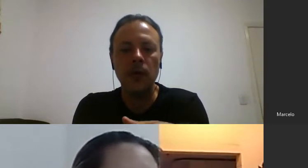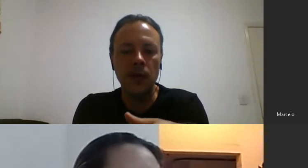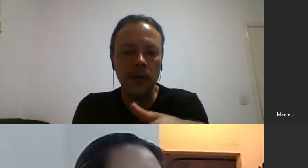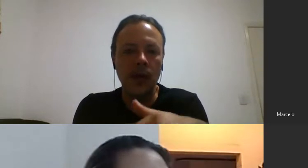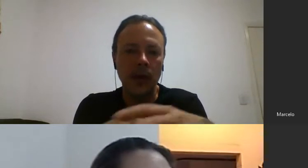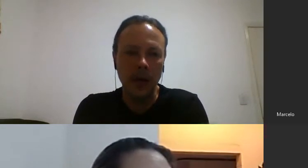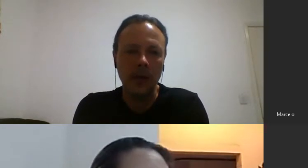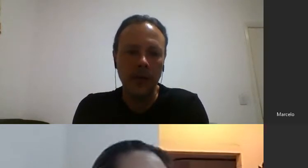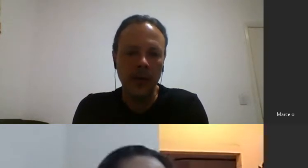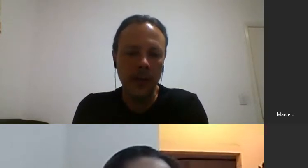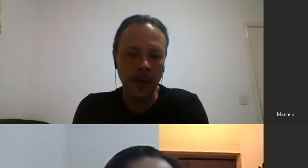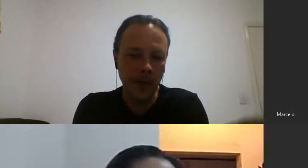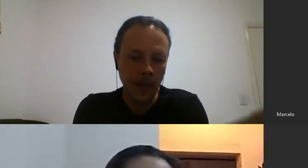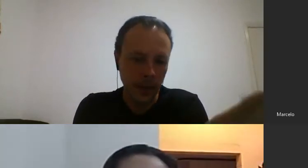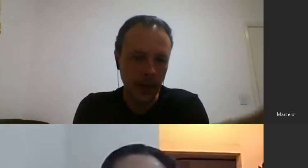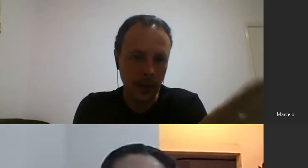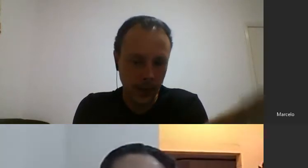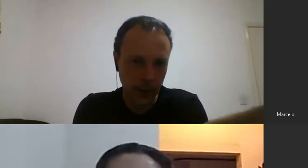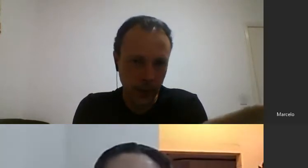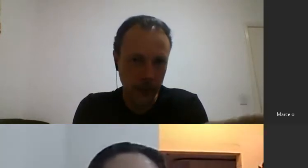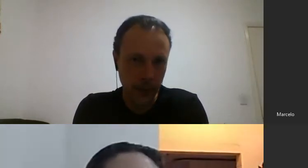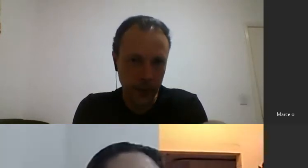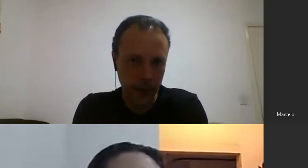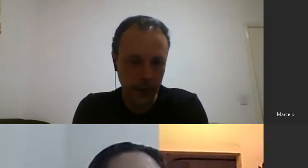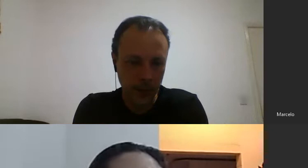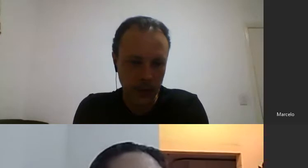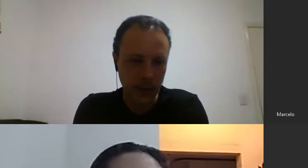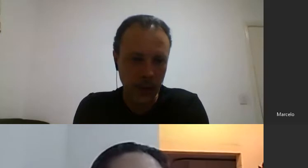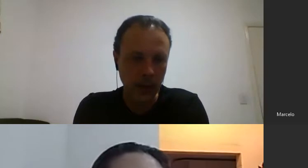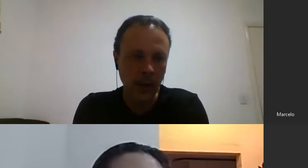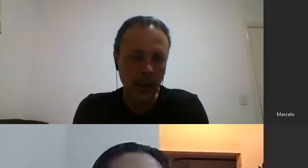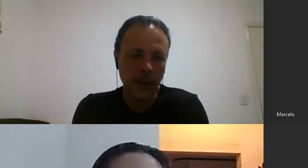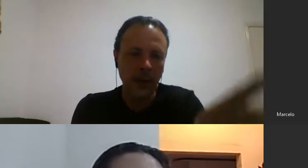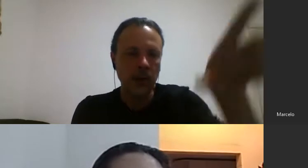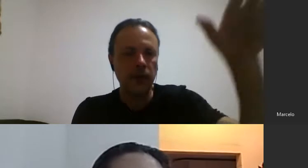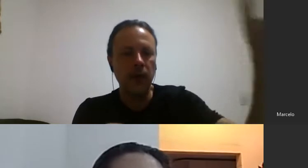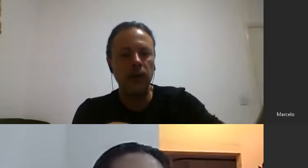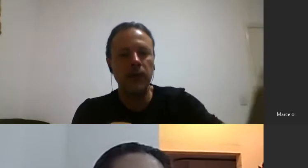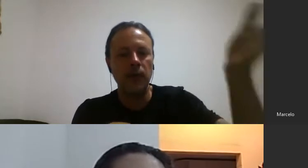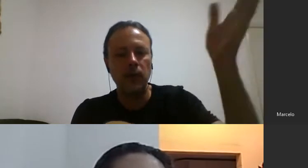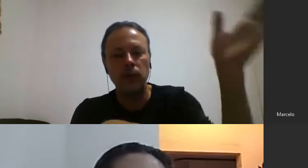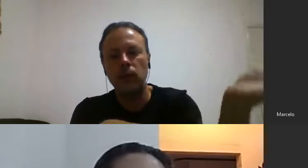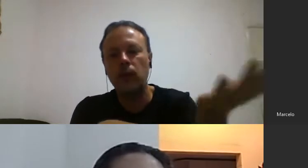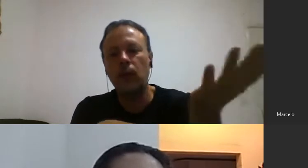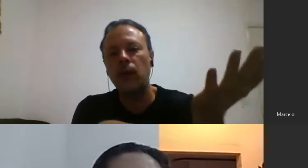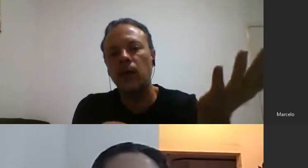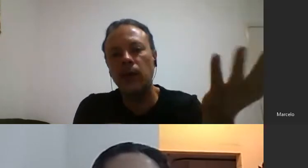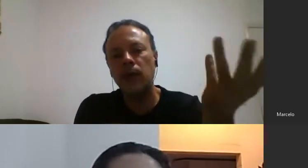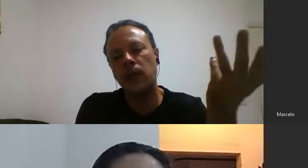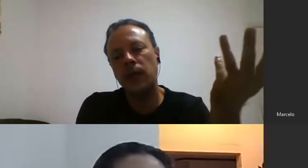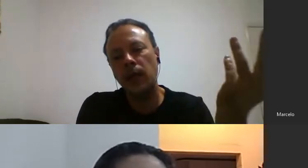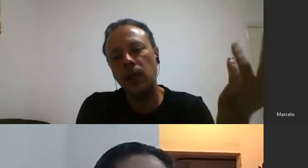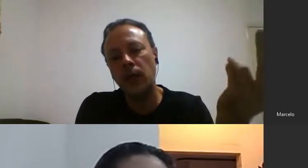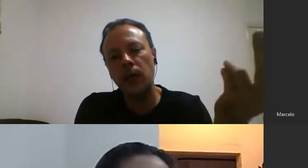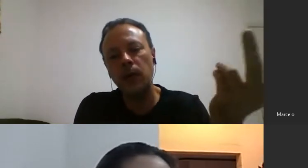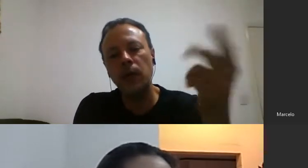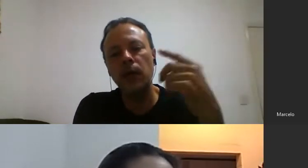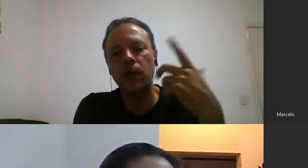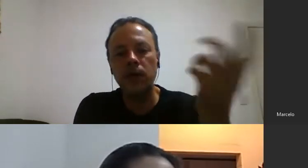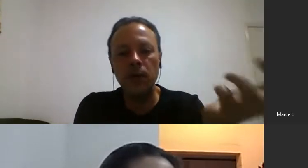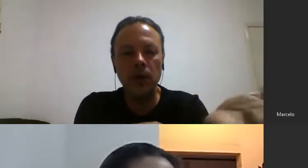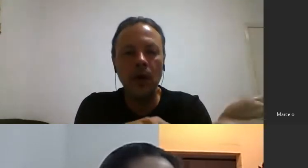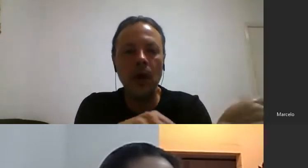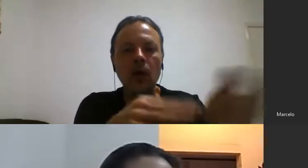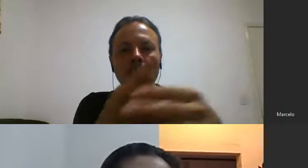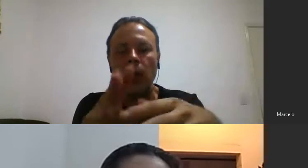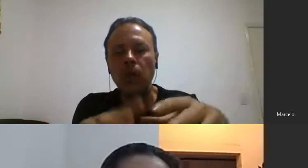todos consigam usar uma ferramenta bem legal aí, eu vou passar na próxima aula, e a gente vai revisando, tá? Saindo daquele